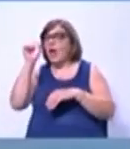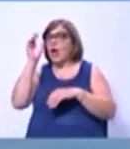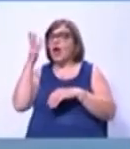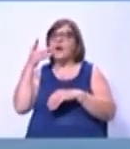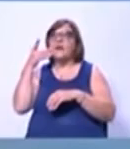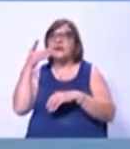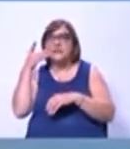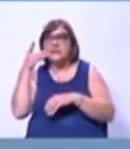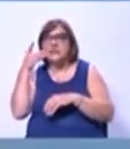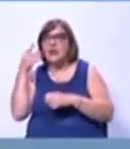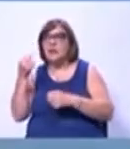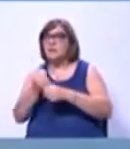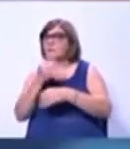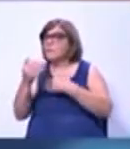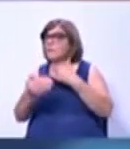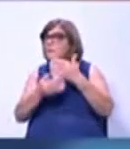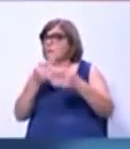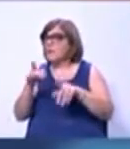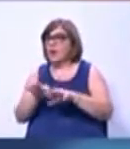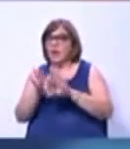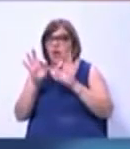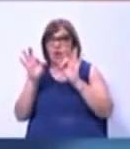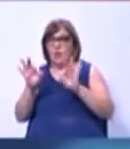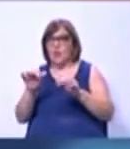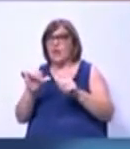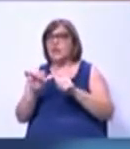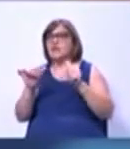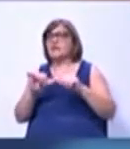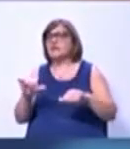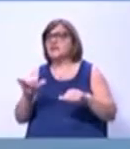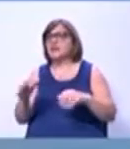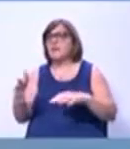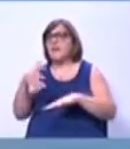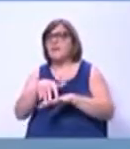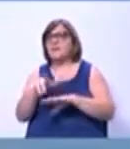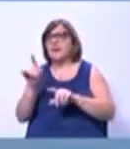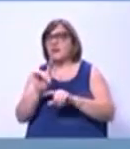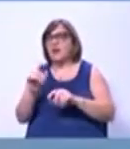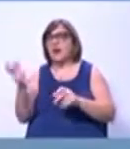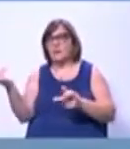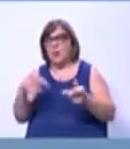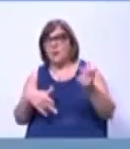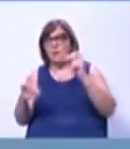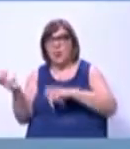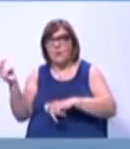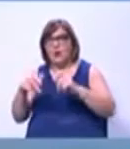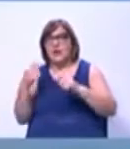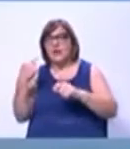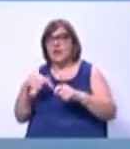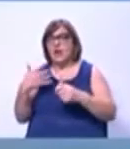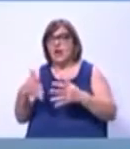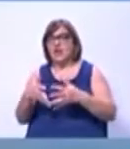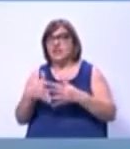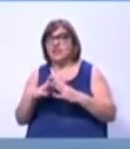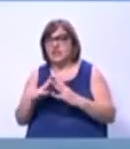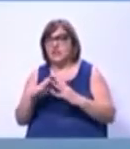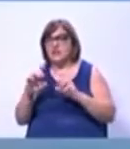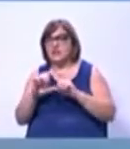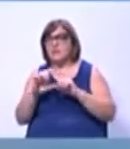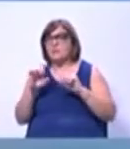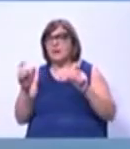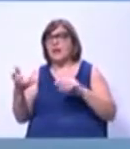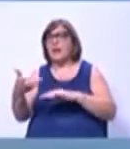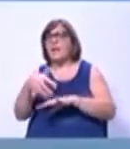E funcionam, não é? Pois e o seu sistema igualmente. Funciona o sistema é que não está adaptado, não é? E surgem agora algumas estratégias até para as empresas